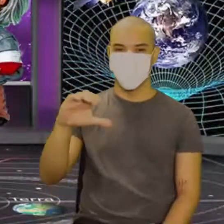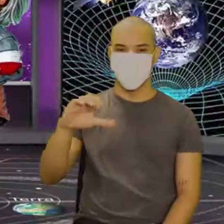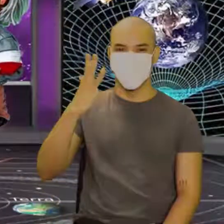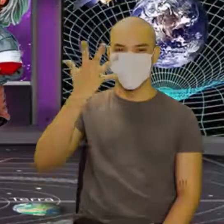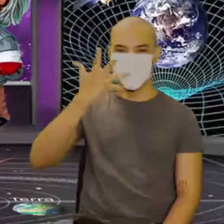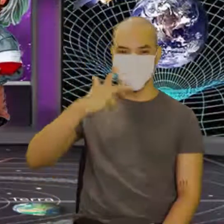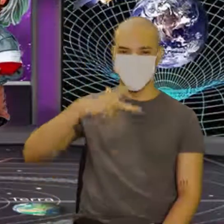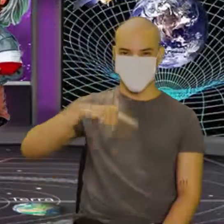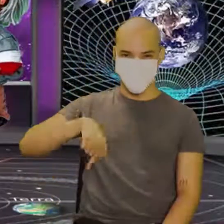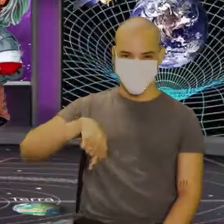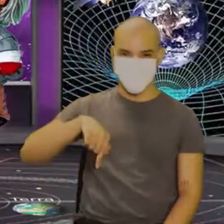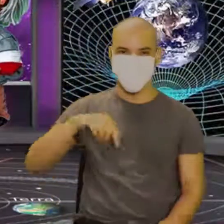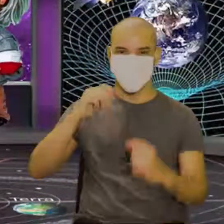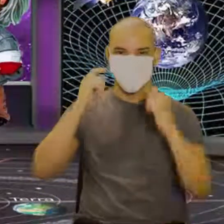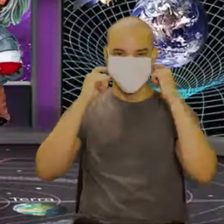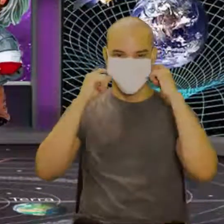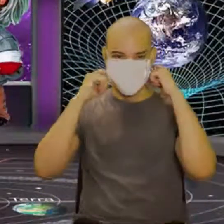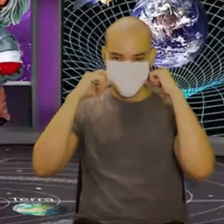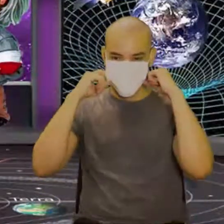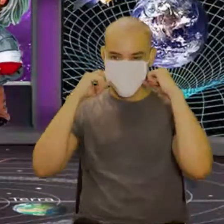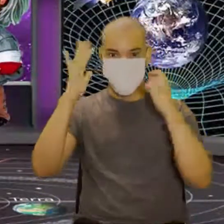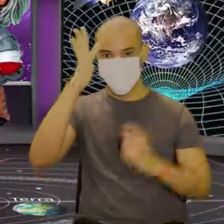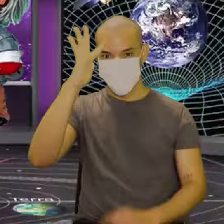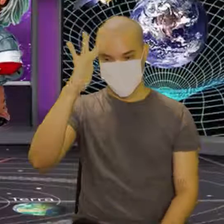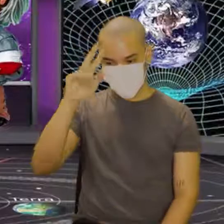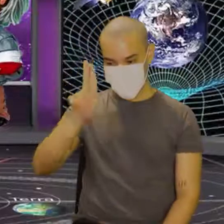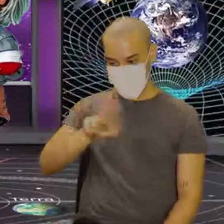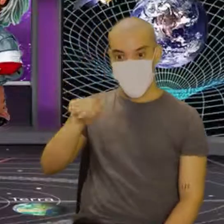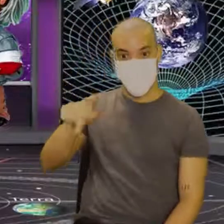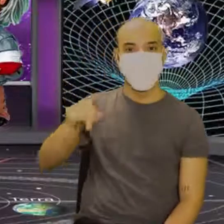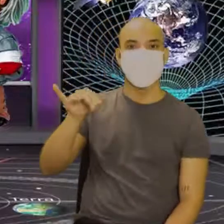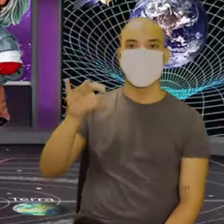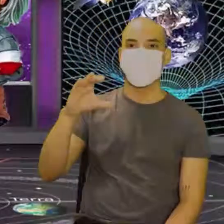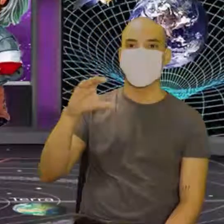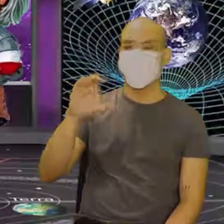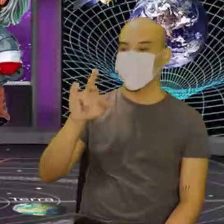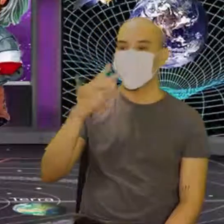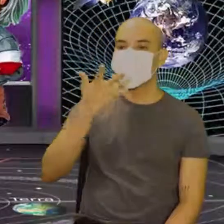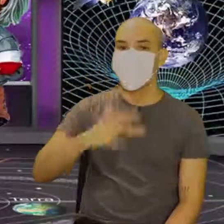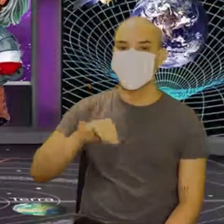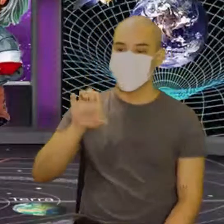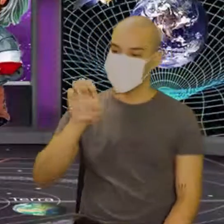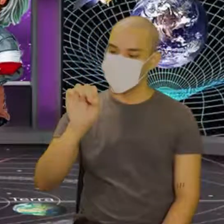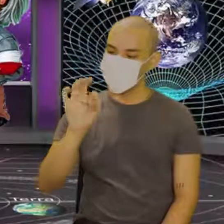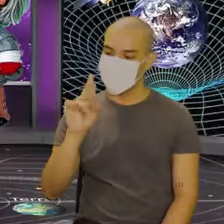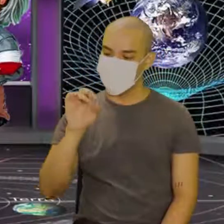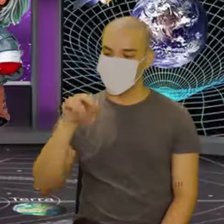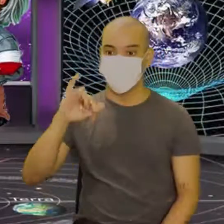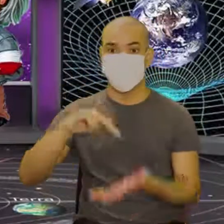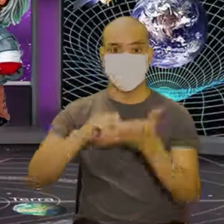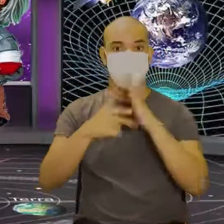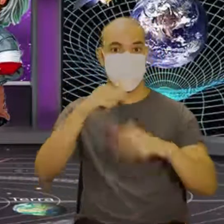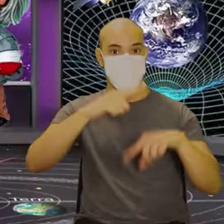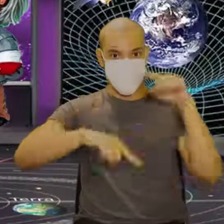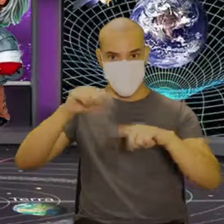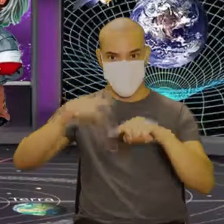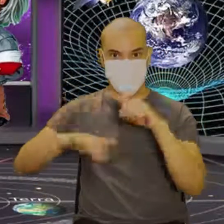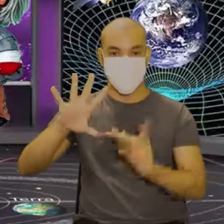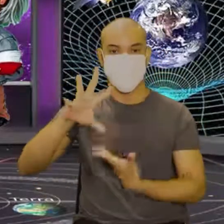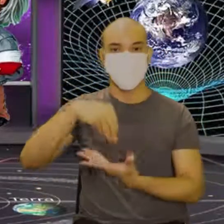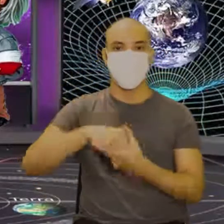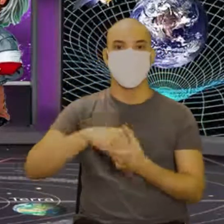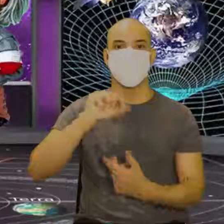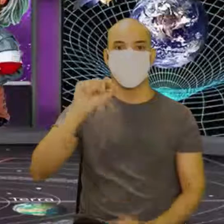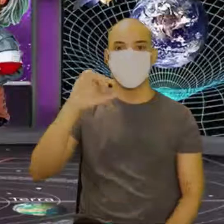pensou? Você coloca estrôncio, é ali uma constante, né, um material de elétrico que fica